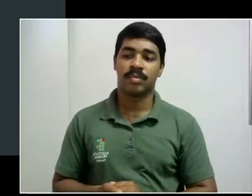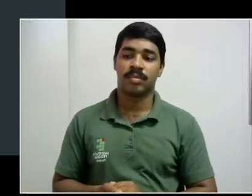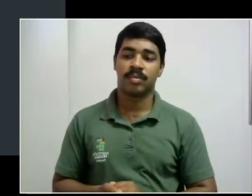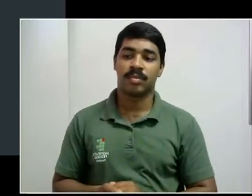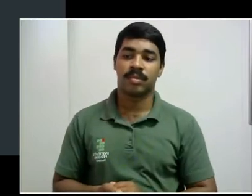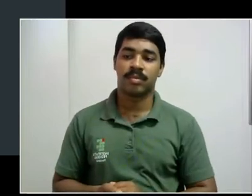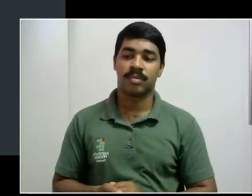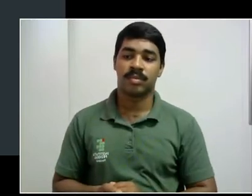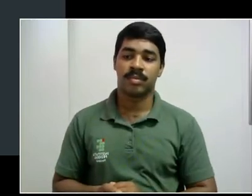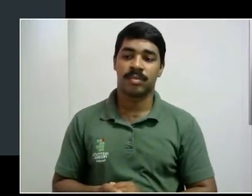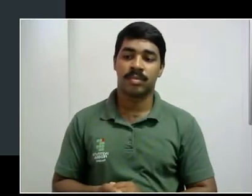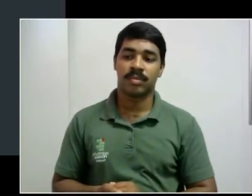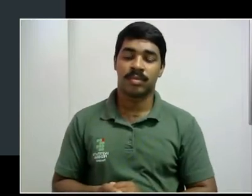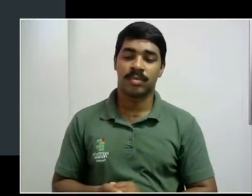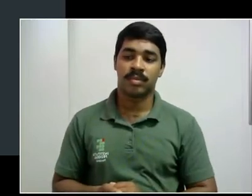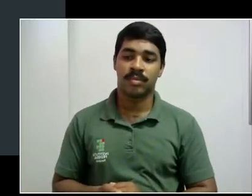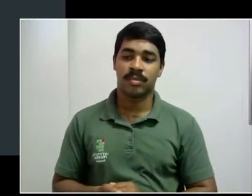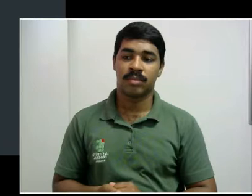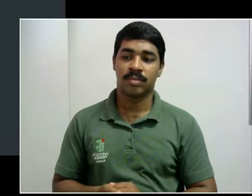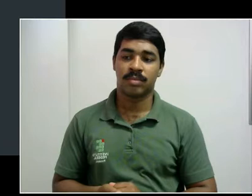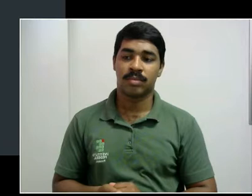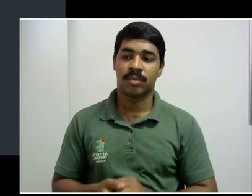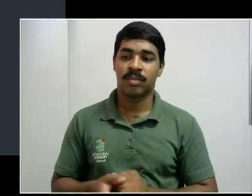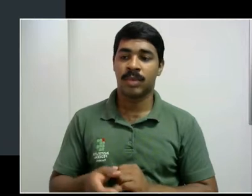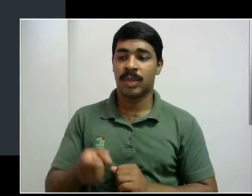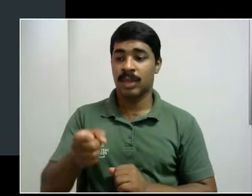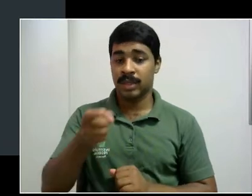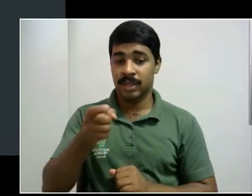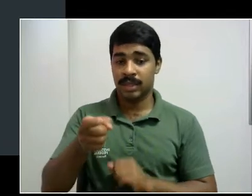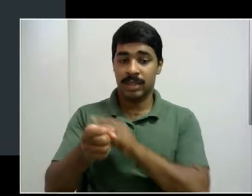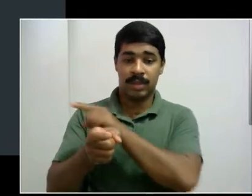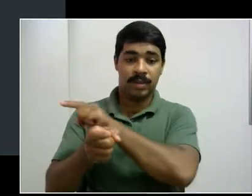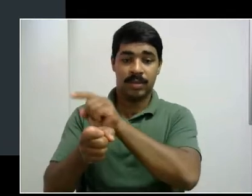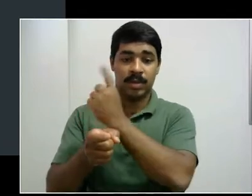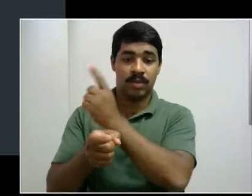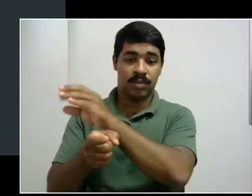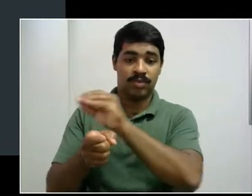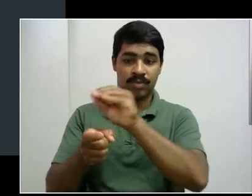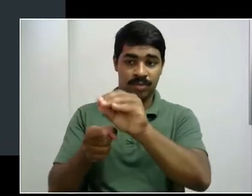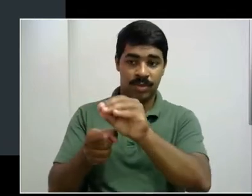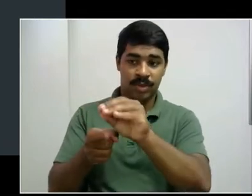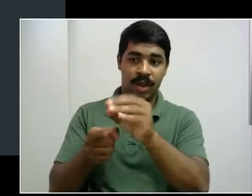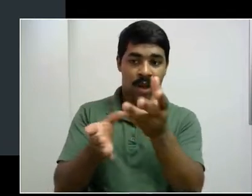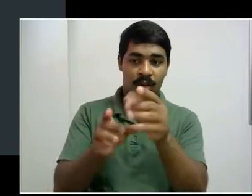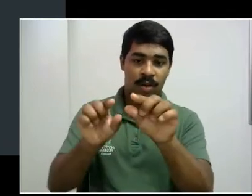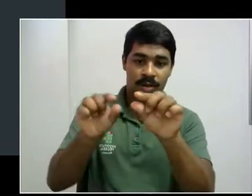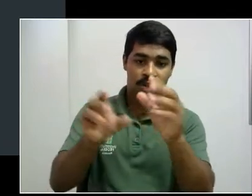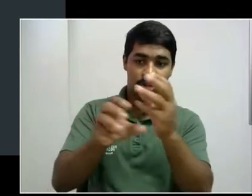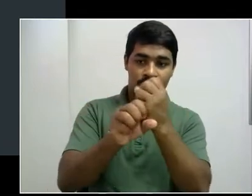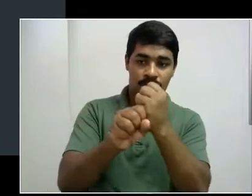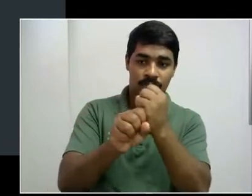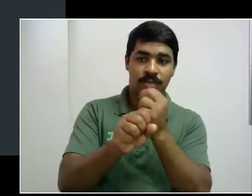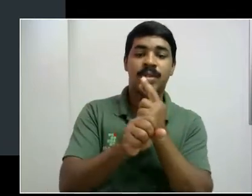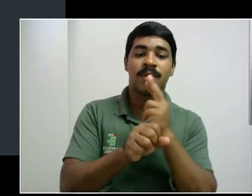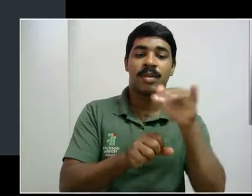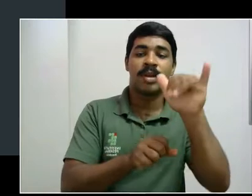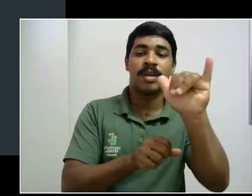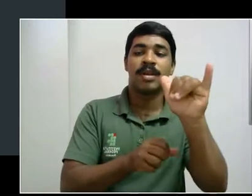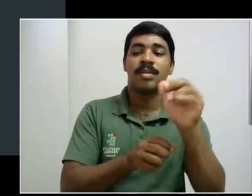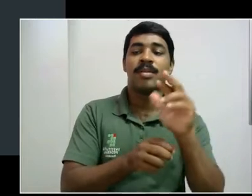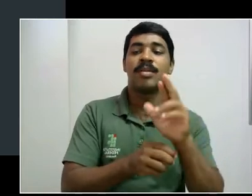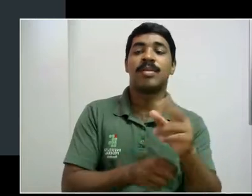y. Quando o x for menos 1, vai ficar 2 vezes menos 1, 2 vezes menos 1, menos 4, que vai